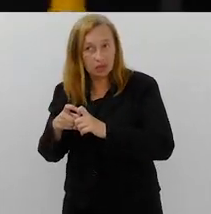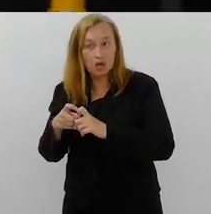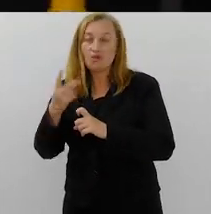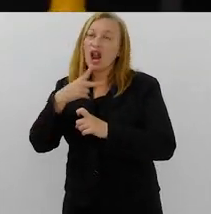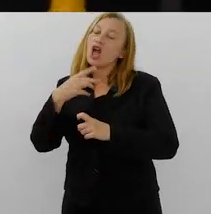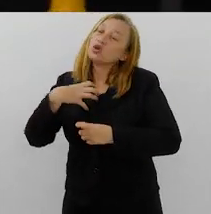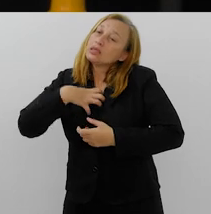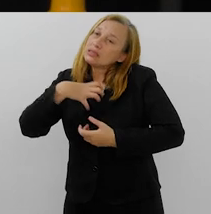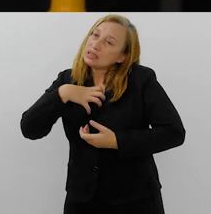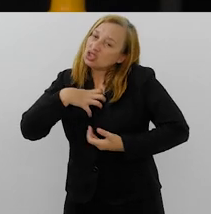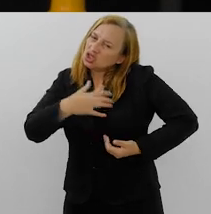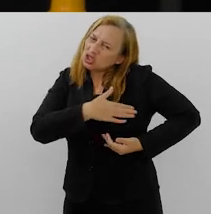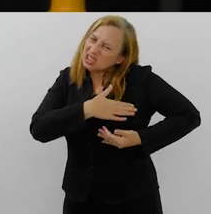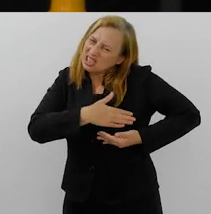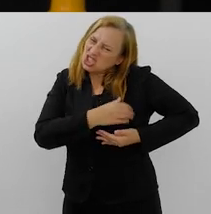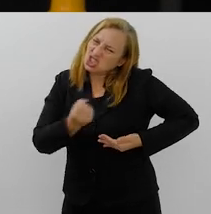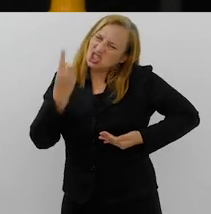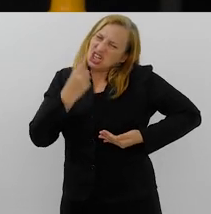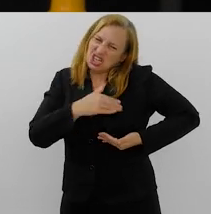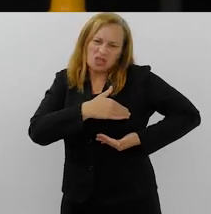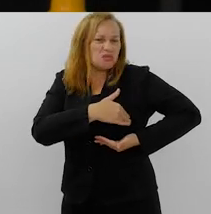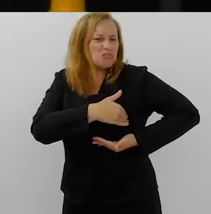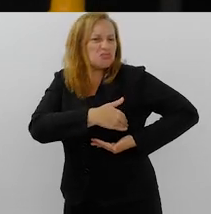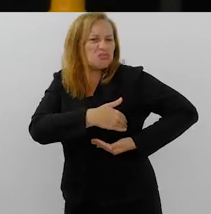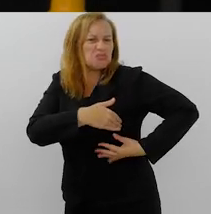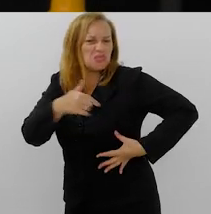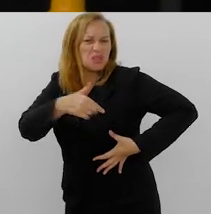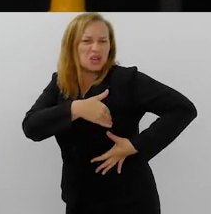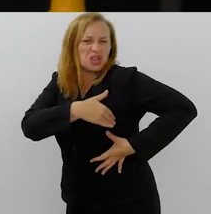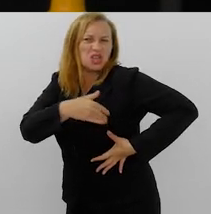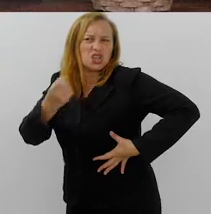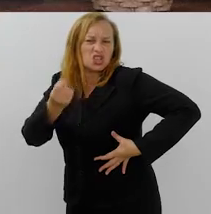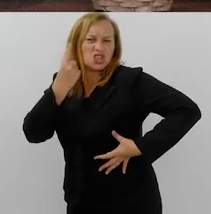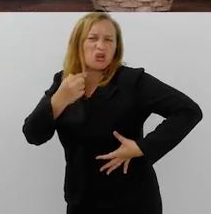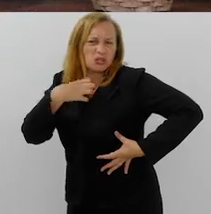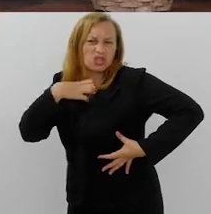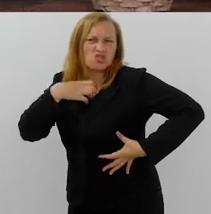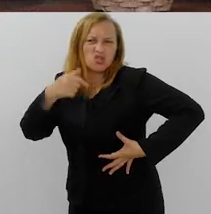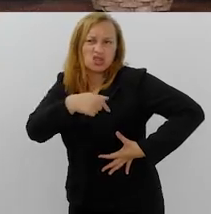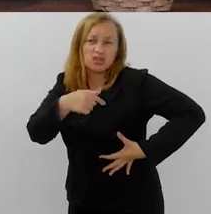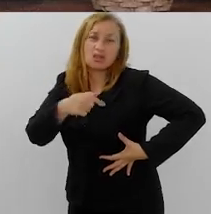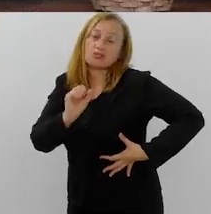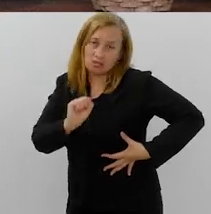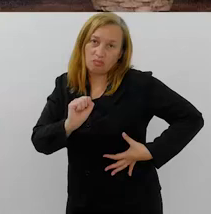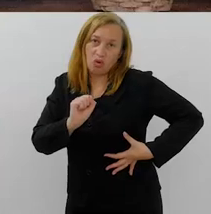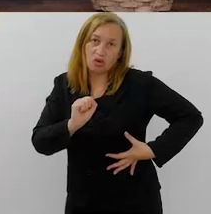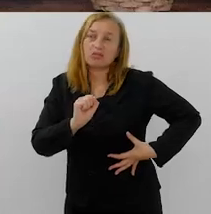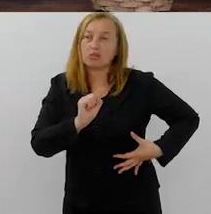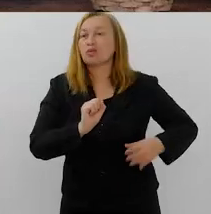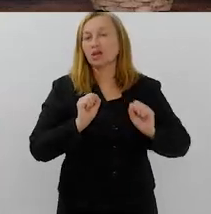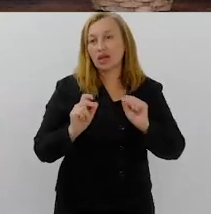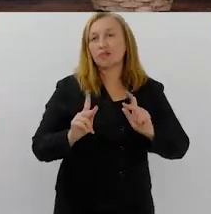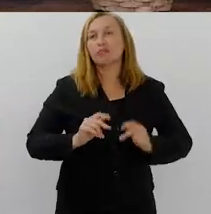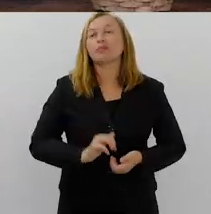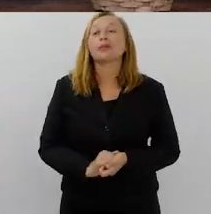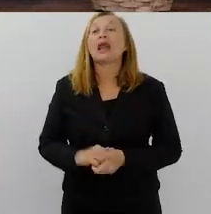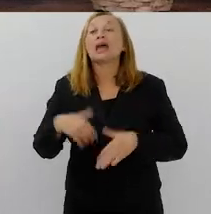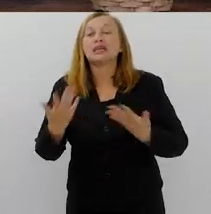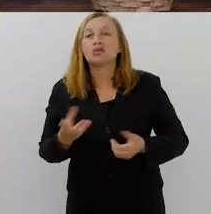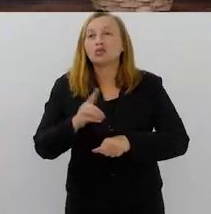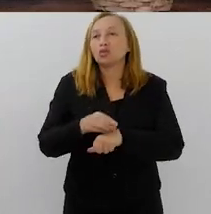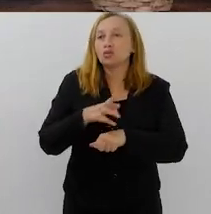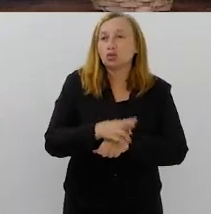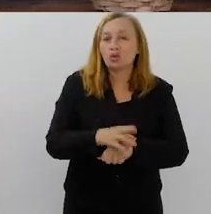médica enfim dizer olha eu senti algo estranho exatamente acho que é prevenção nca é demais né então Dr Camilo